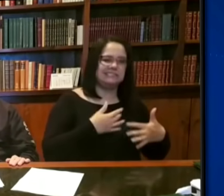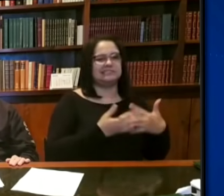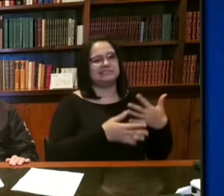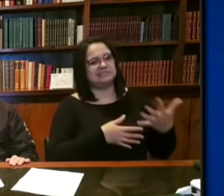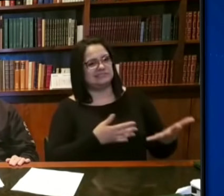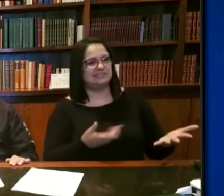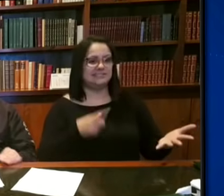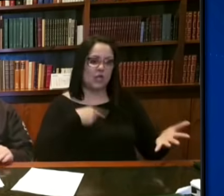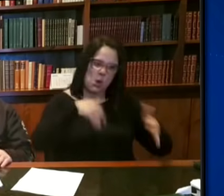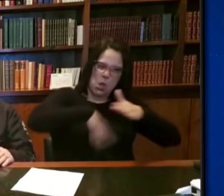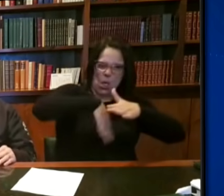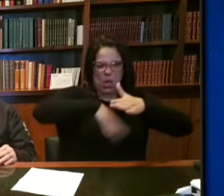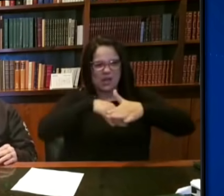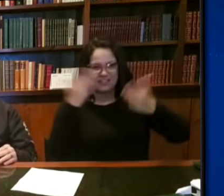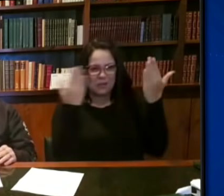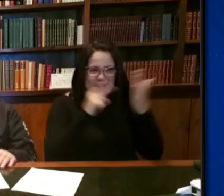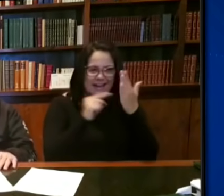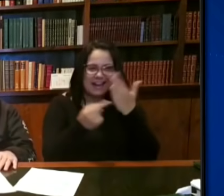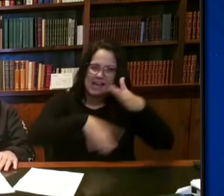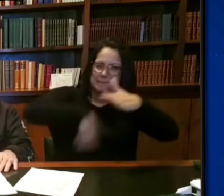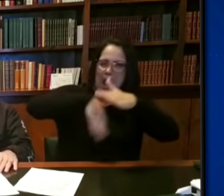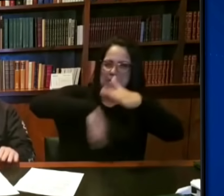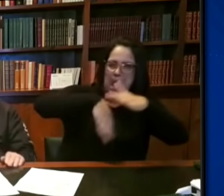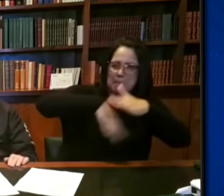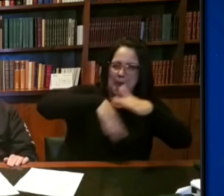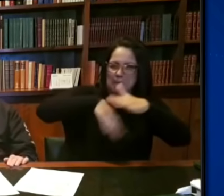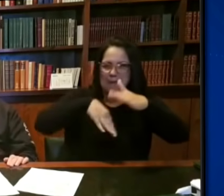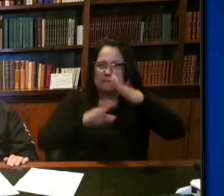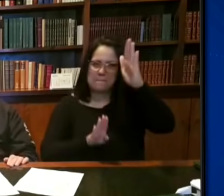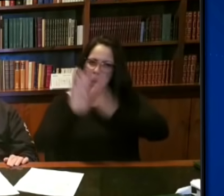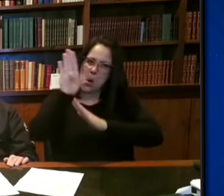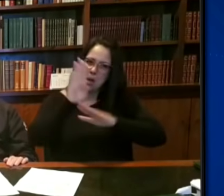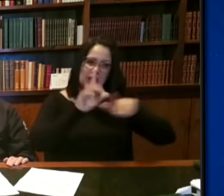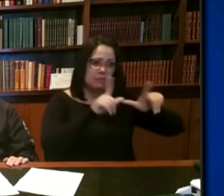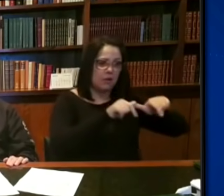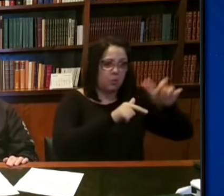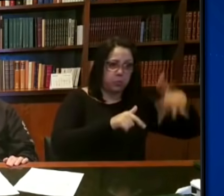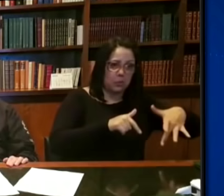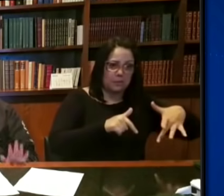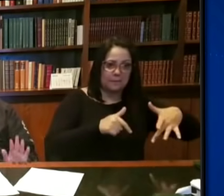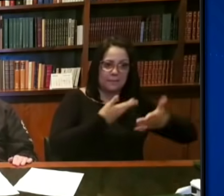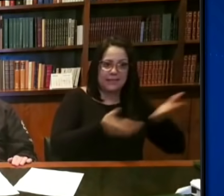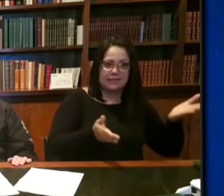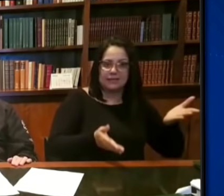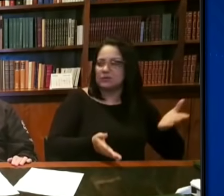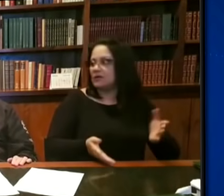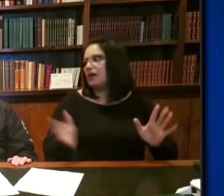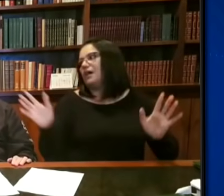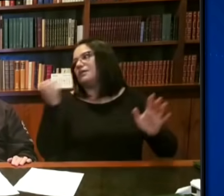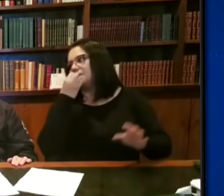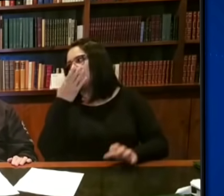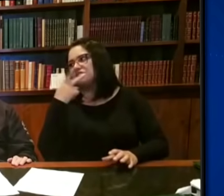o Real Madrid em campo, entrou o Barcelona em campo e nós estávamos perdendo para o Bangu de 2-0. Aí tentamos virar o jogo. Ainda bem que tu não falou Botafogo,